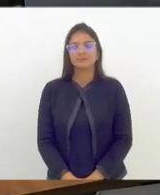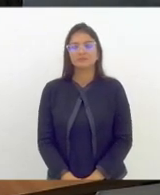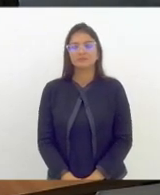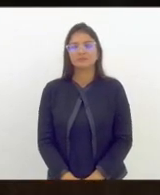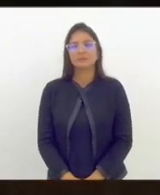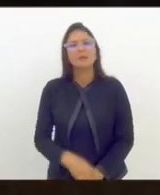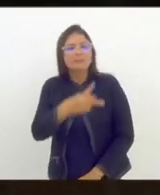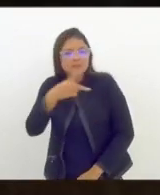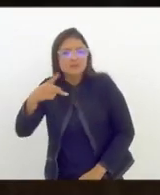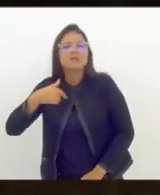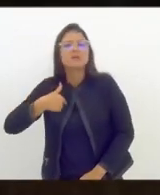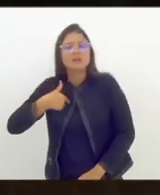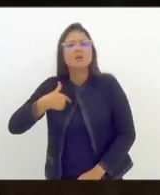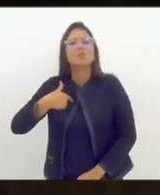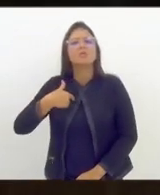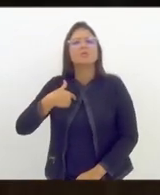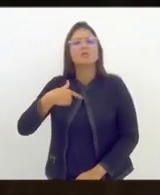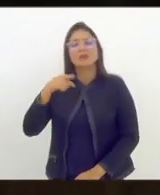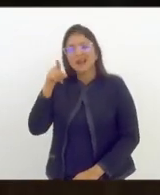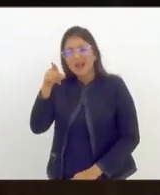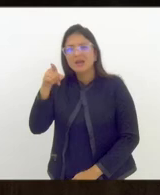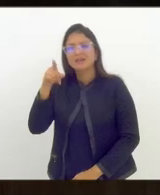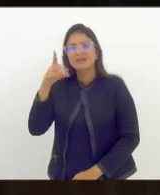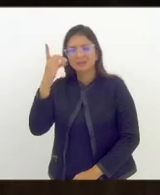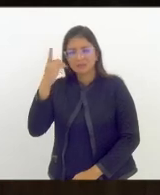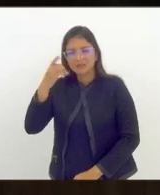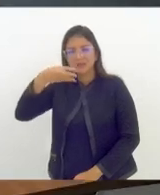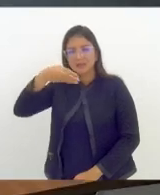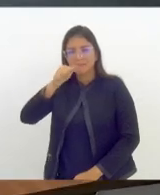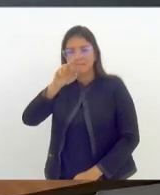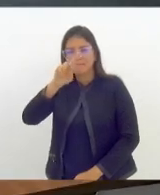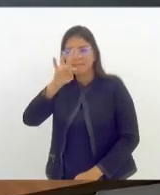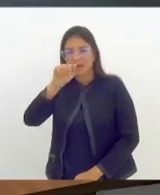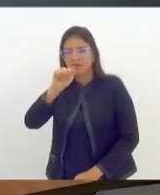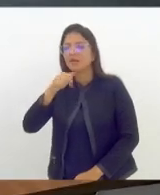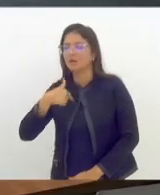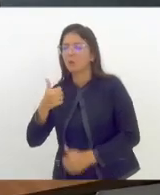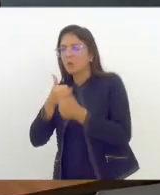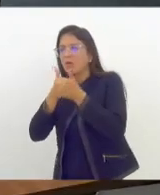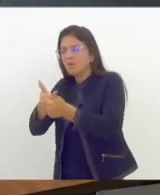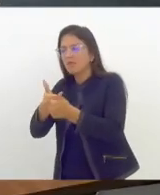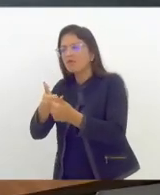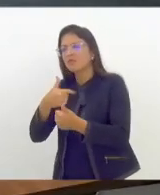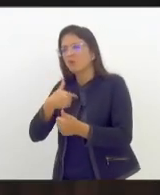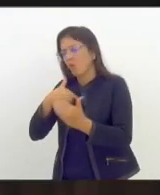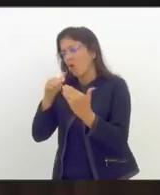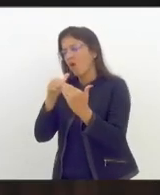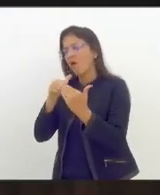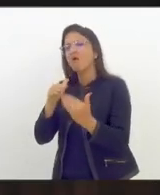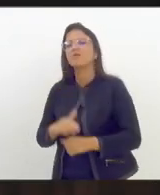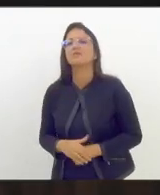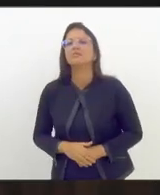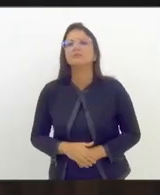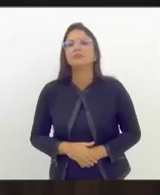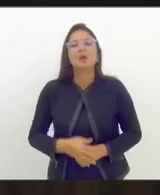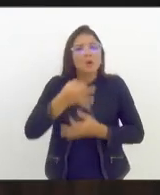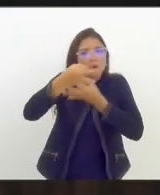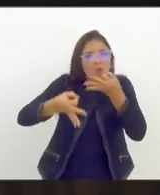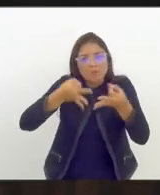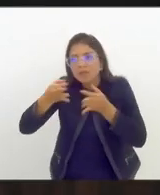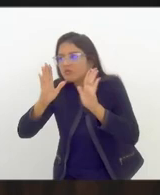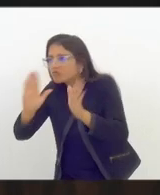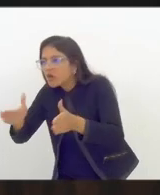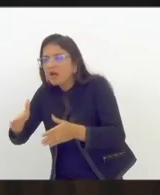Presidente, eu sigo o parecer apresentado pela deputada Marta Rocha. Obrigado, deputado. Com os pareceres emitidos em